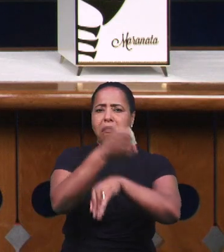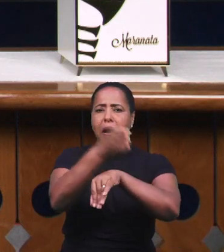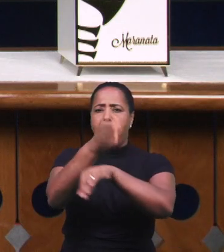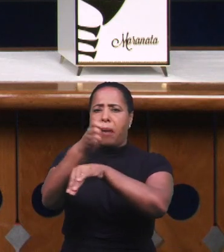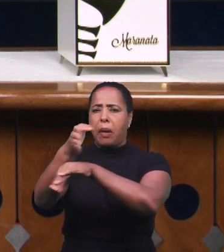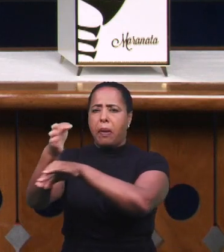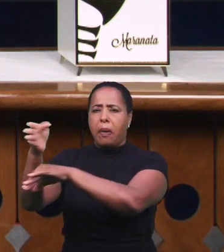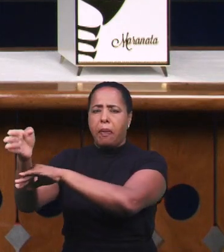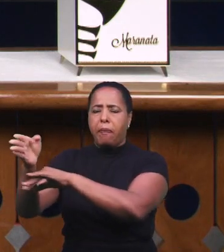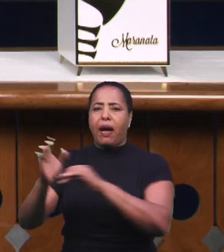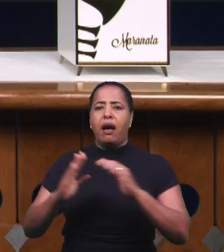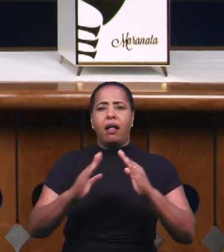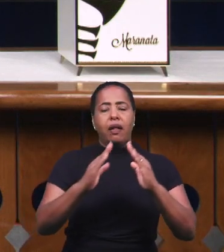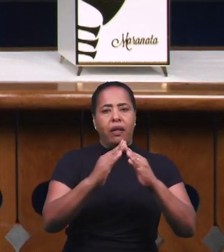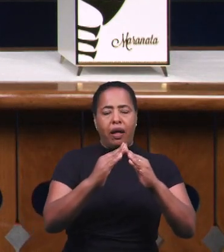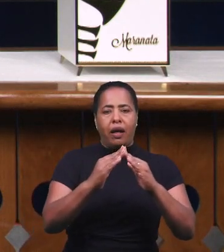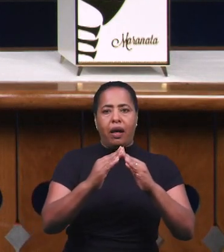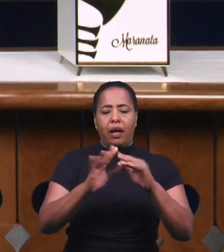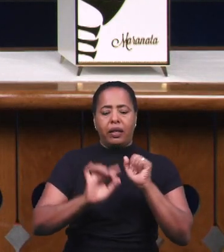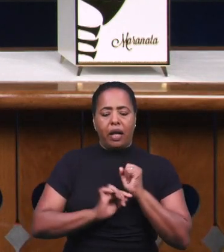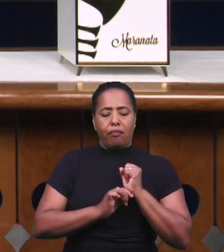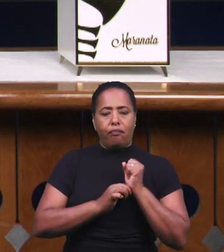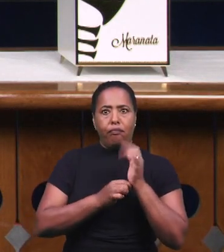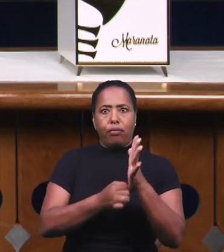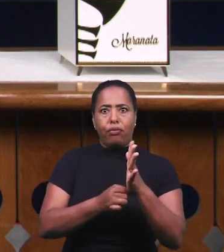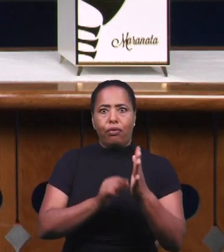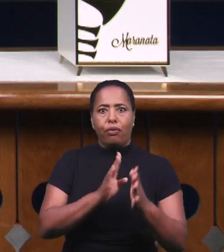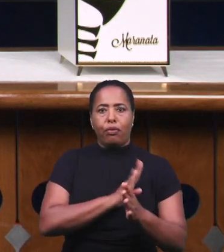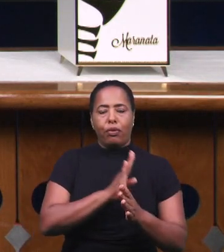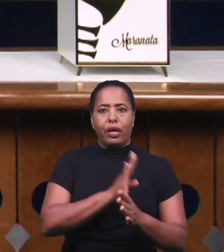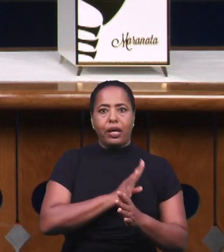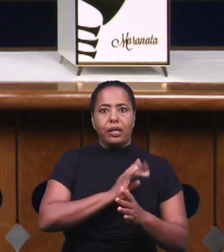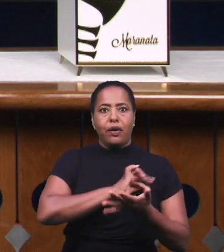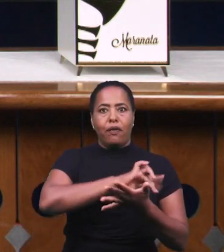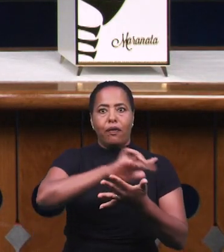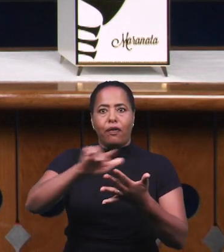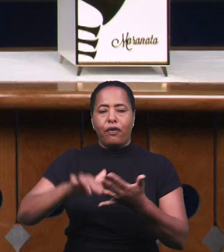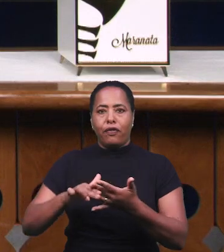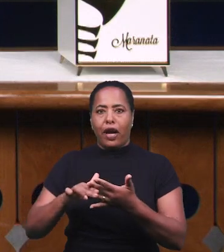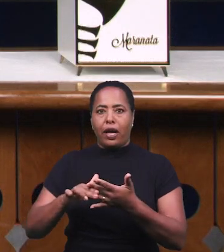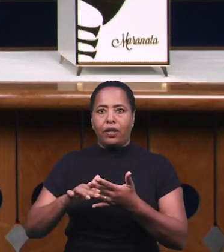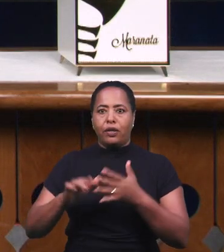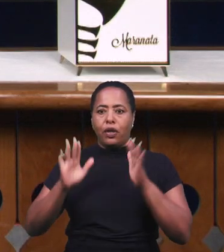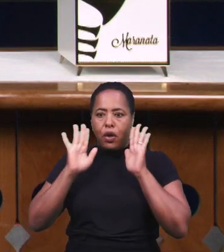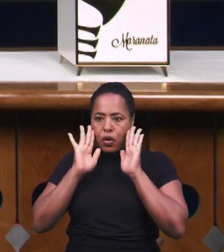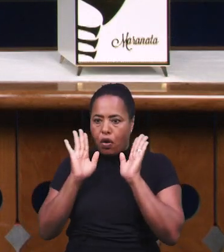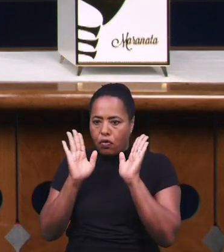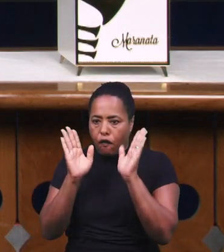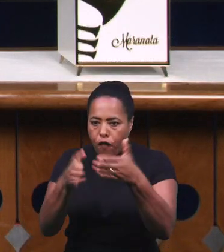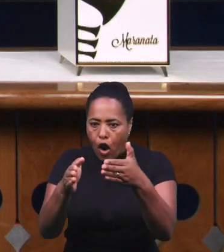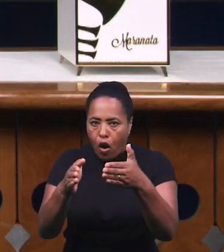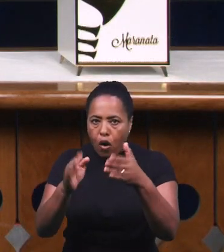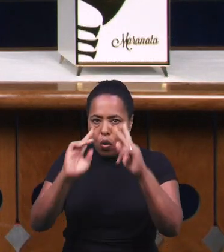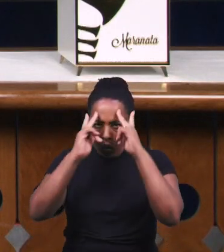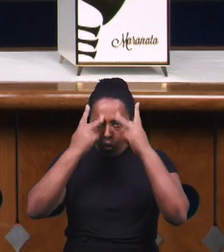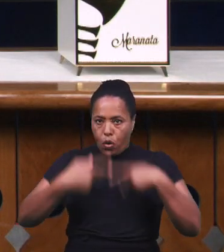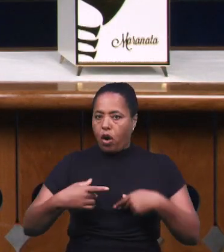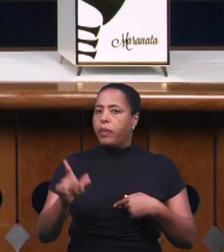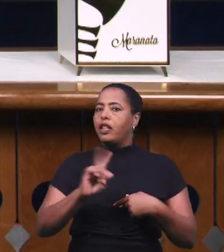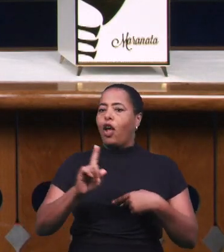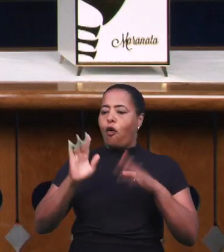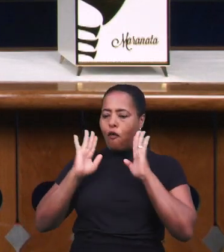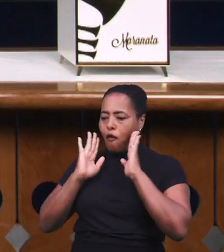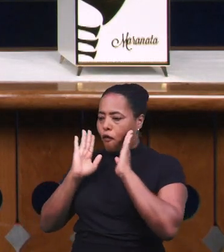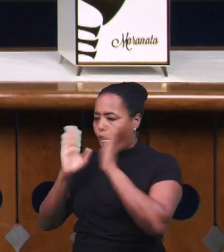lares, está se revelando a muitos corações, e o nosso olhar não está em homem algum, mas somente